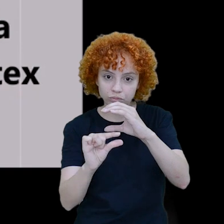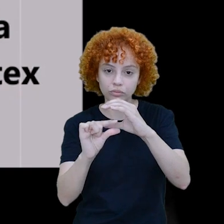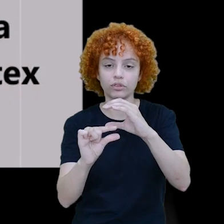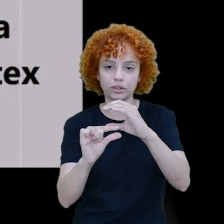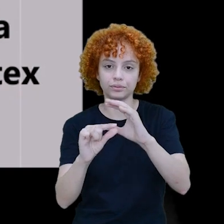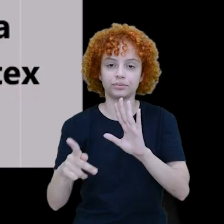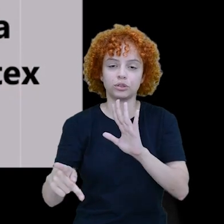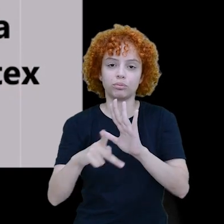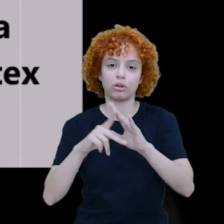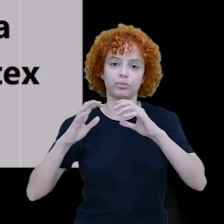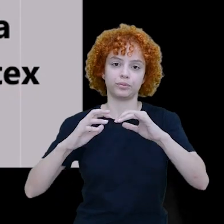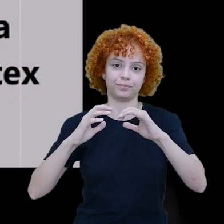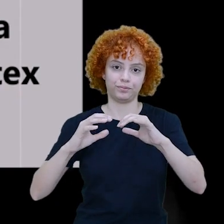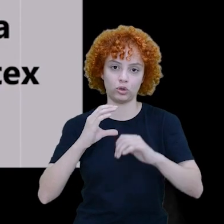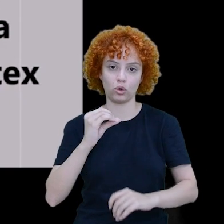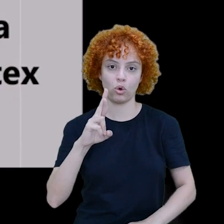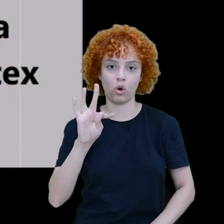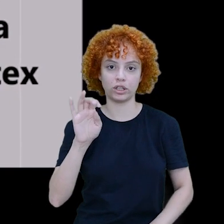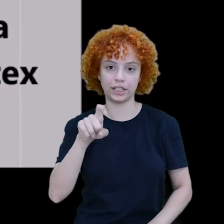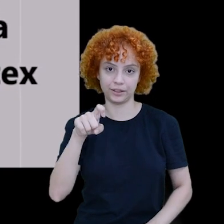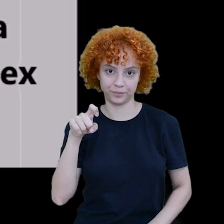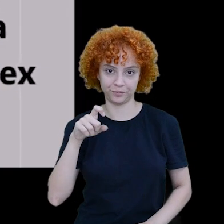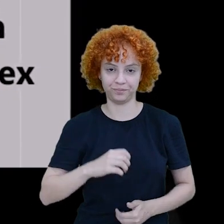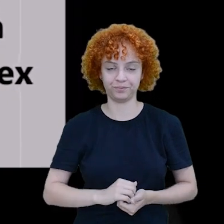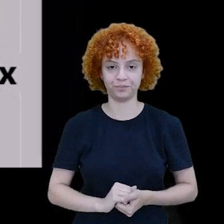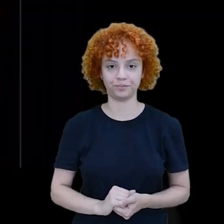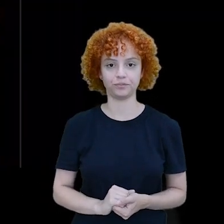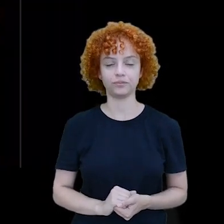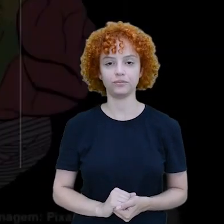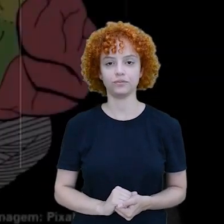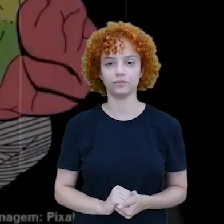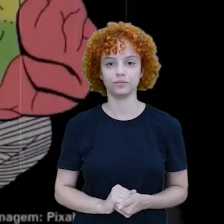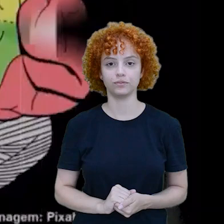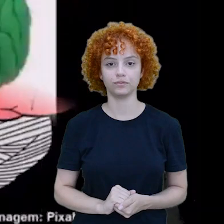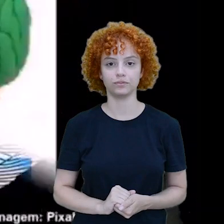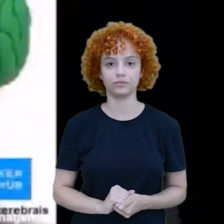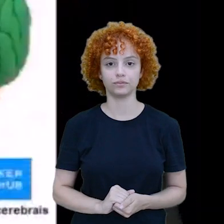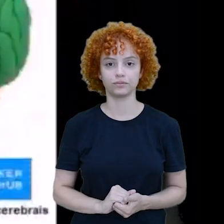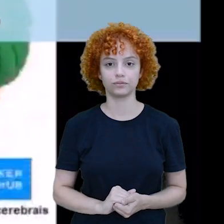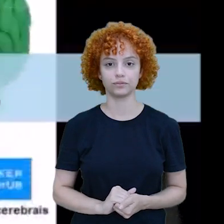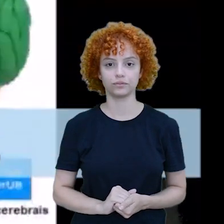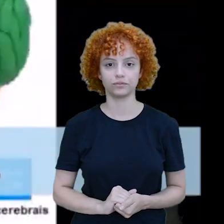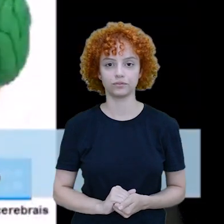citoarquitetural, cuja base é a estrutura microscópica do córtex cerebral.